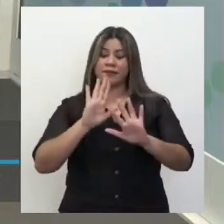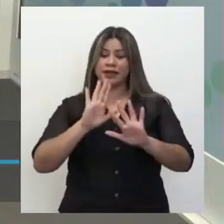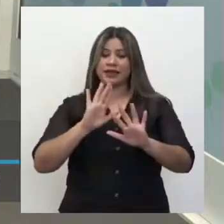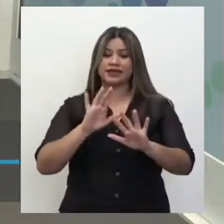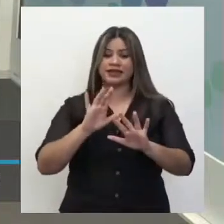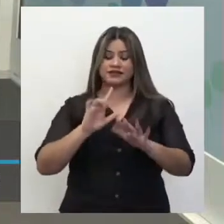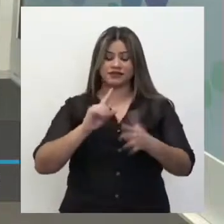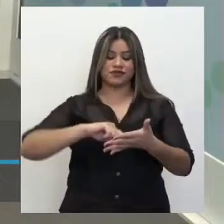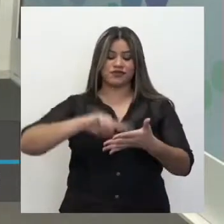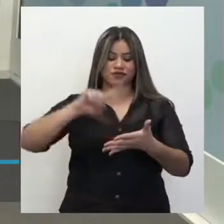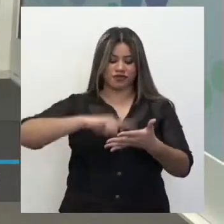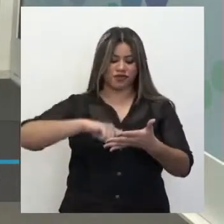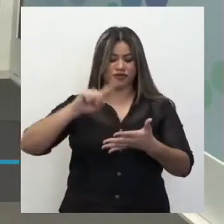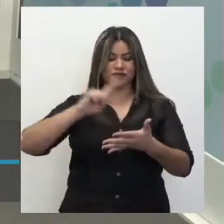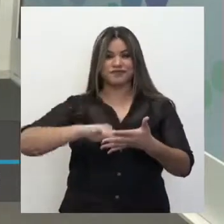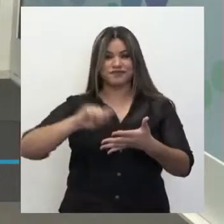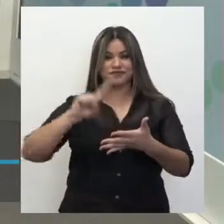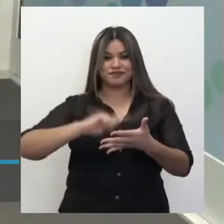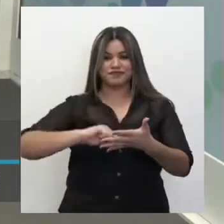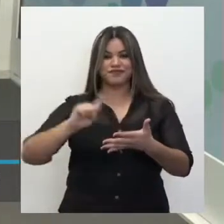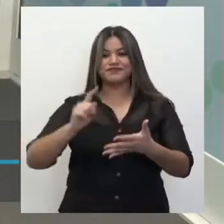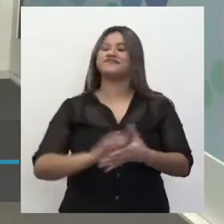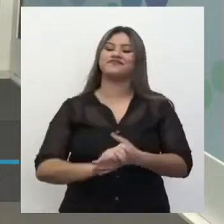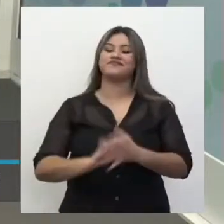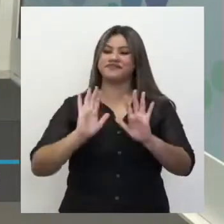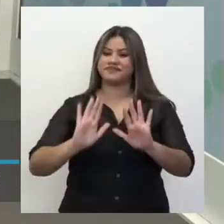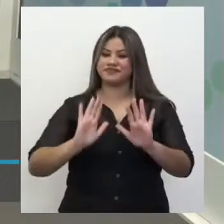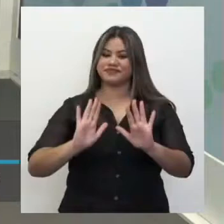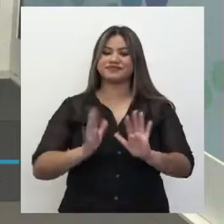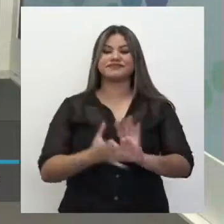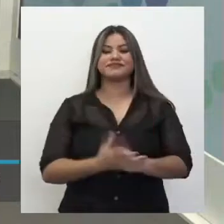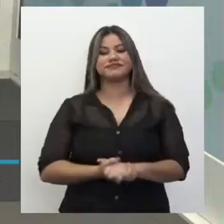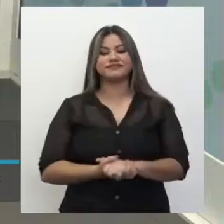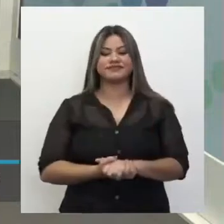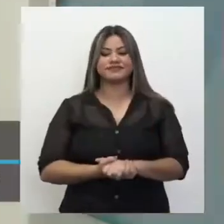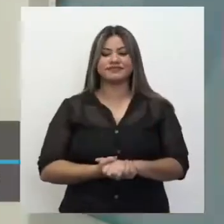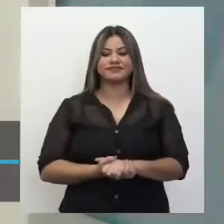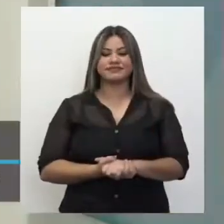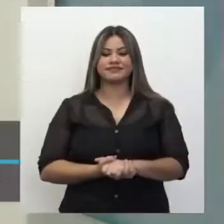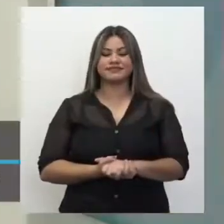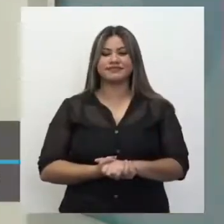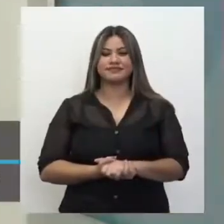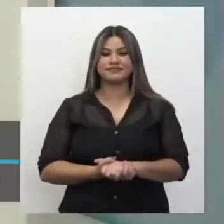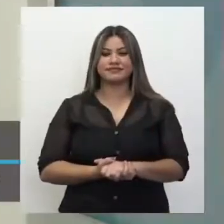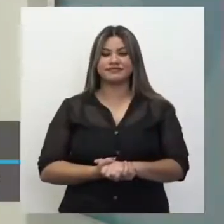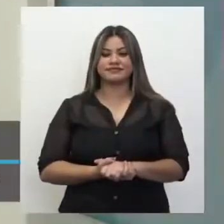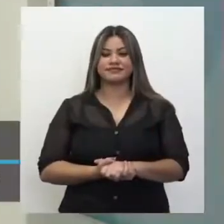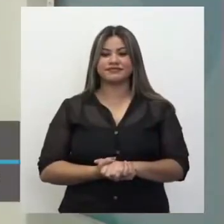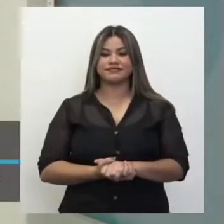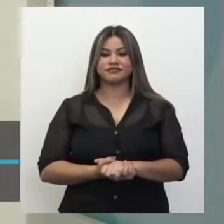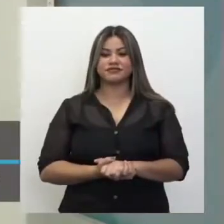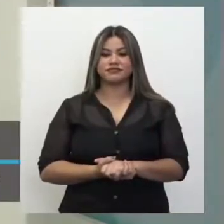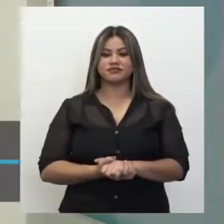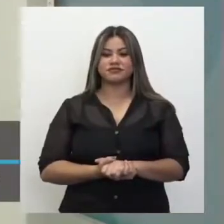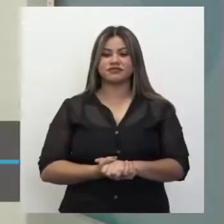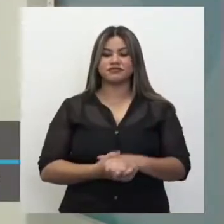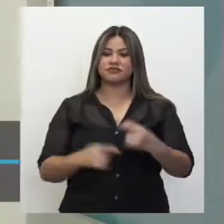coletar. Deixa eu voltar aqui as minhas. Peraí. Bom, eu tenho aqui então, que contos são